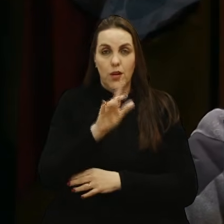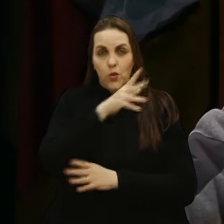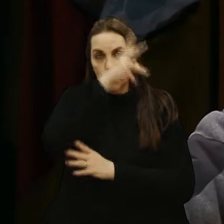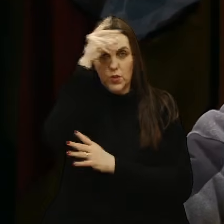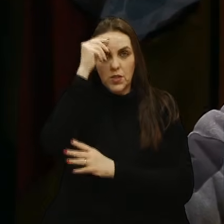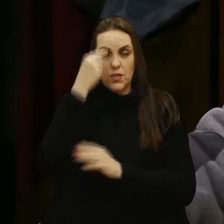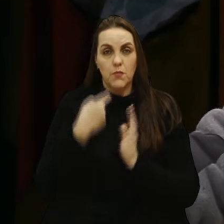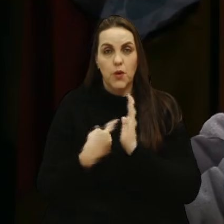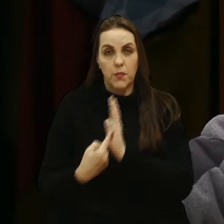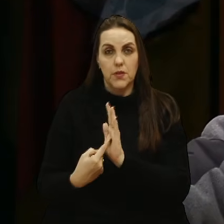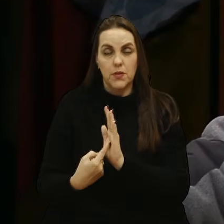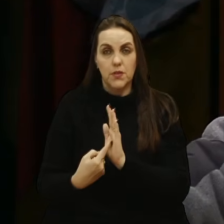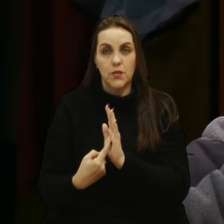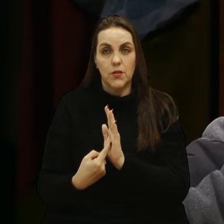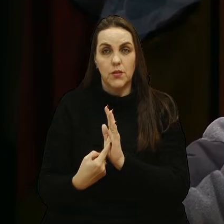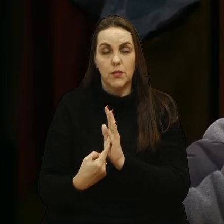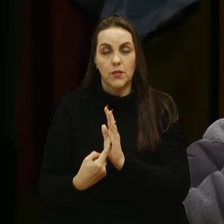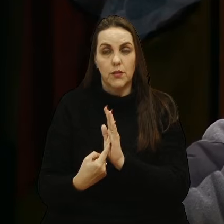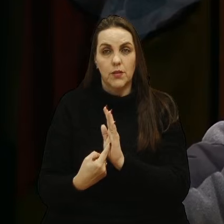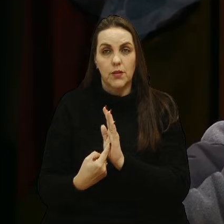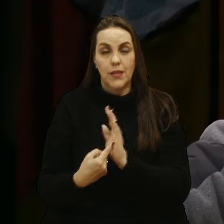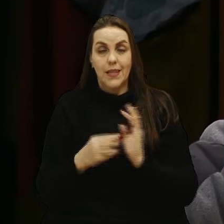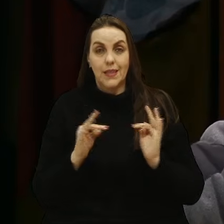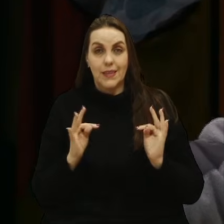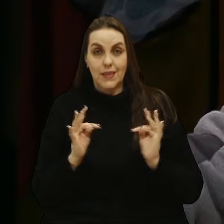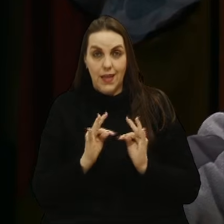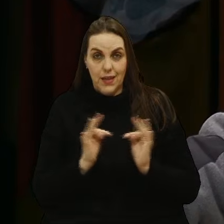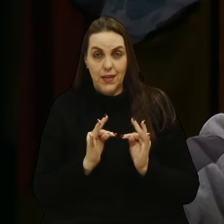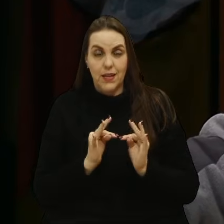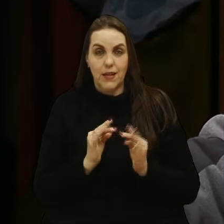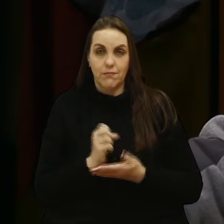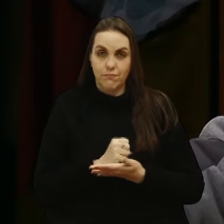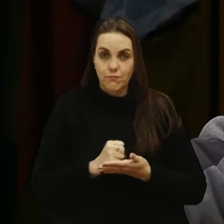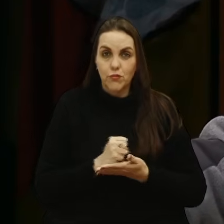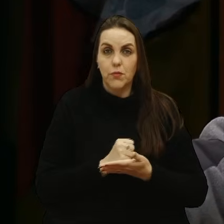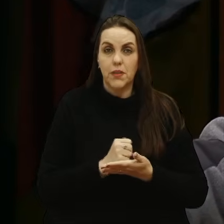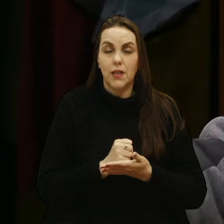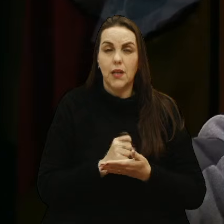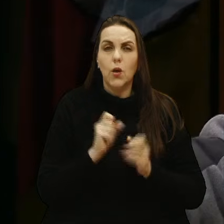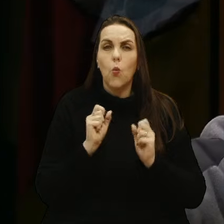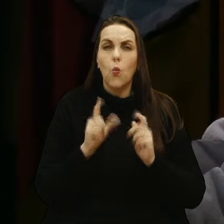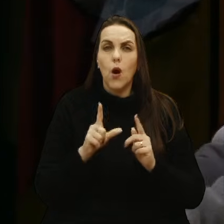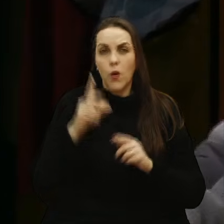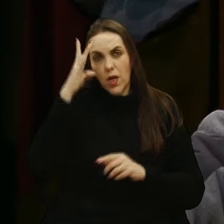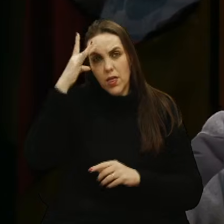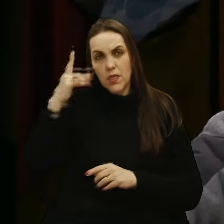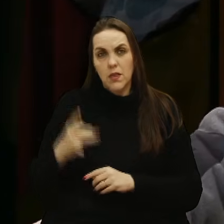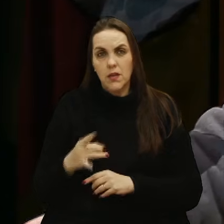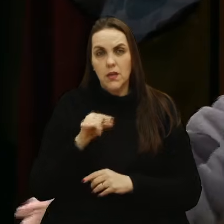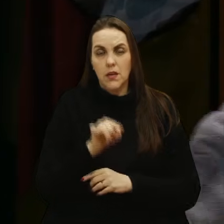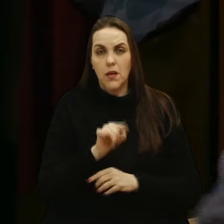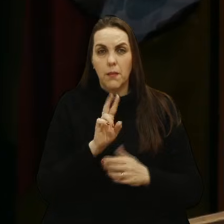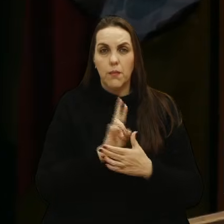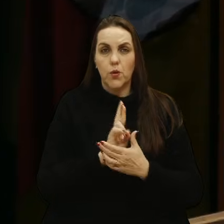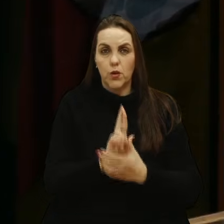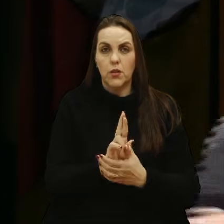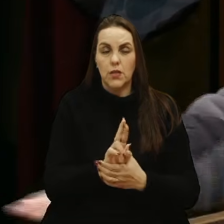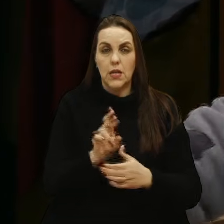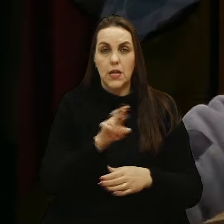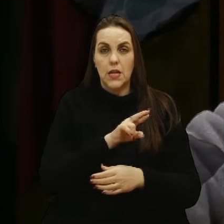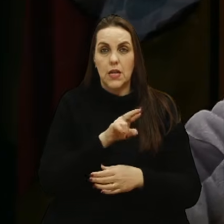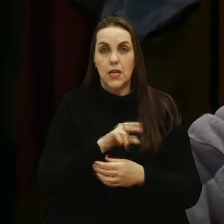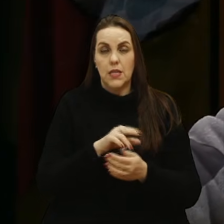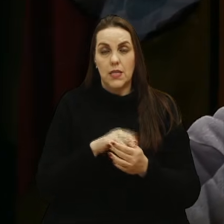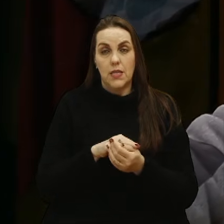apresentou manifestação técnica e fundamentada, qual é o entendimento da Procuradoria e se a vedação da